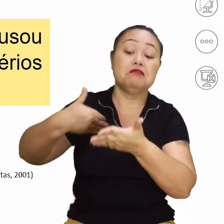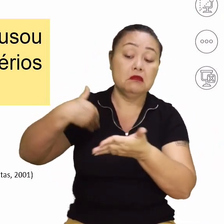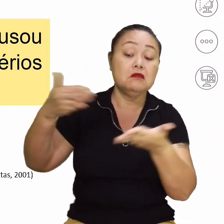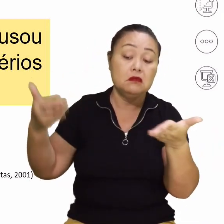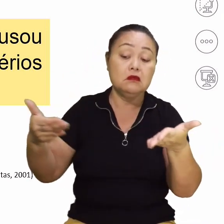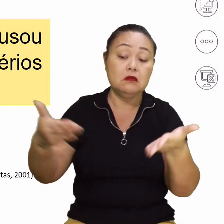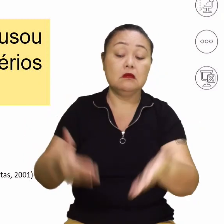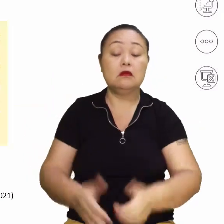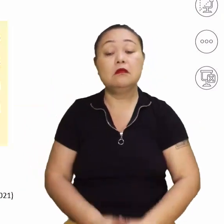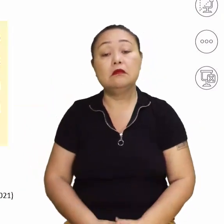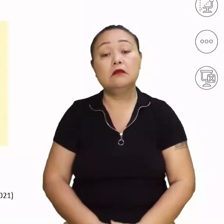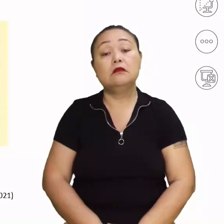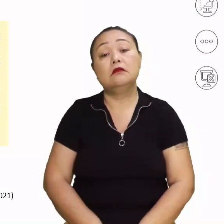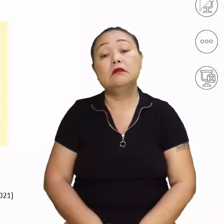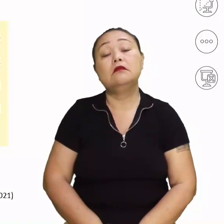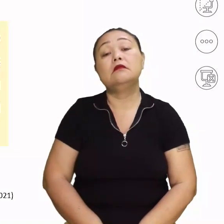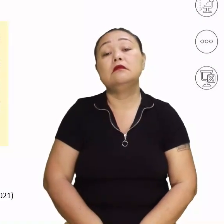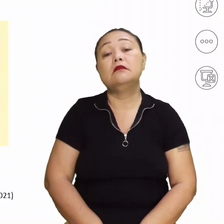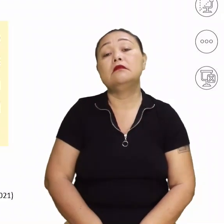atuais